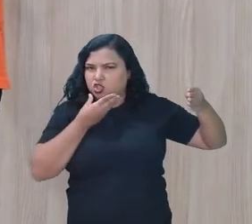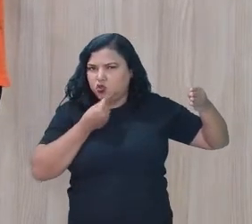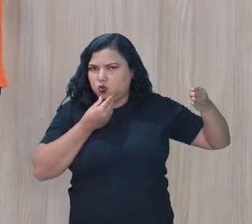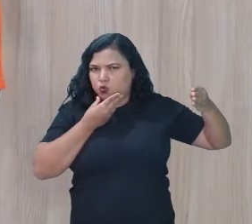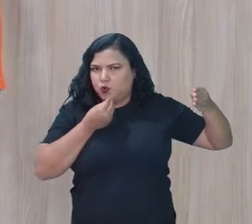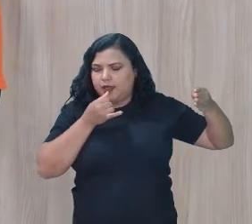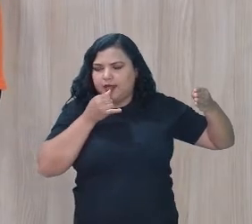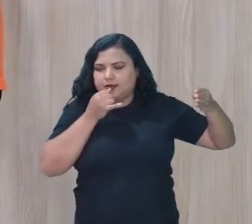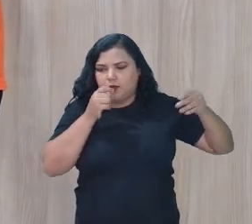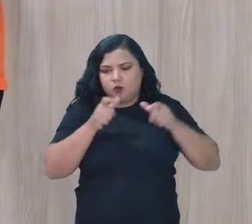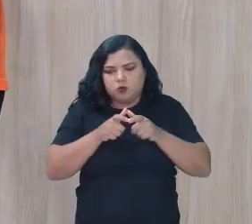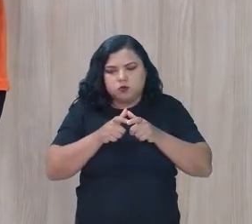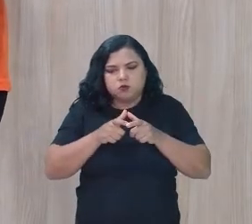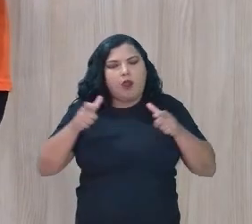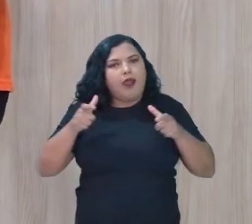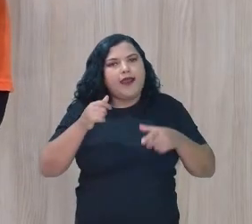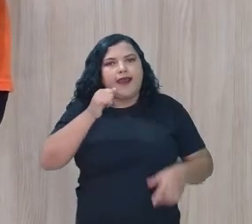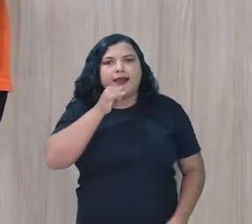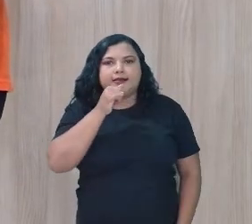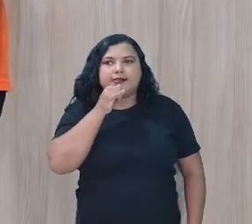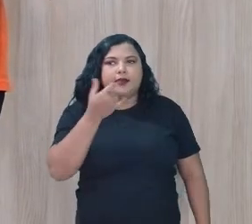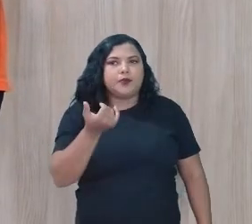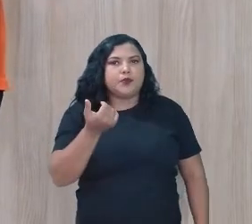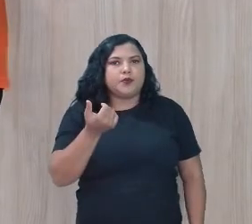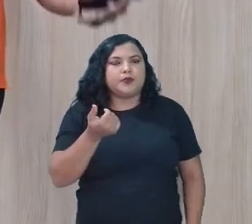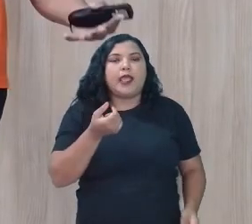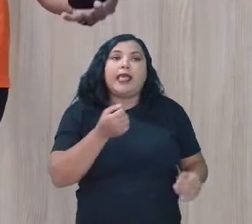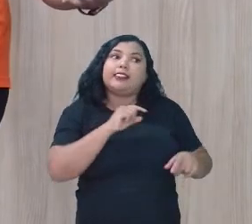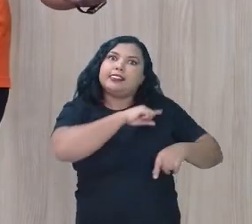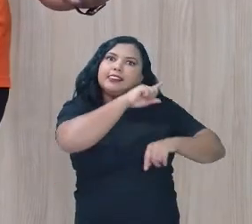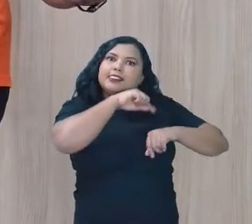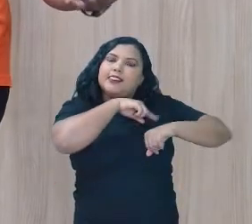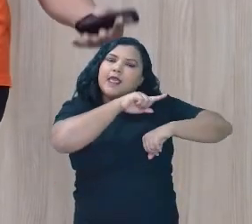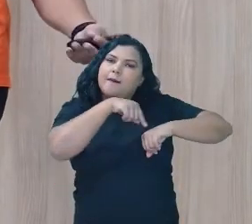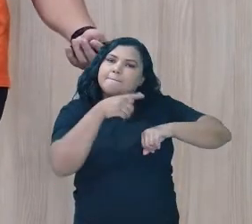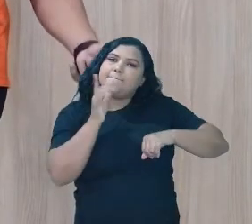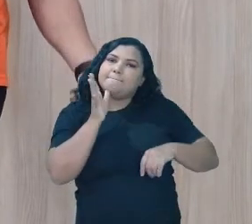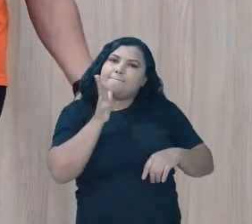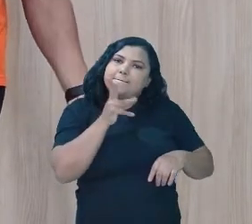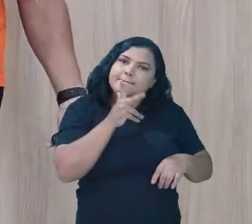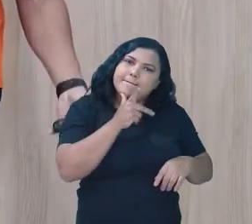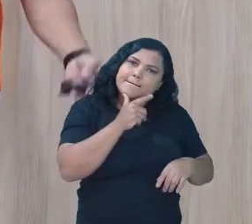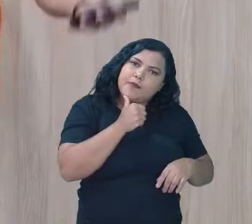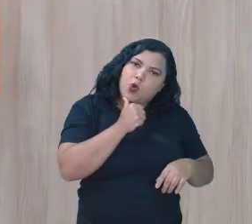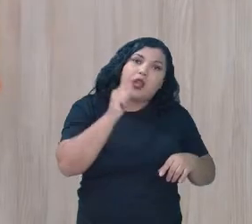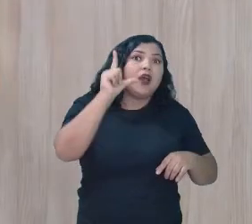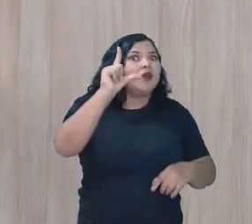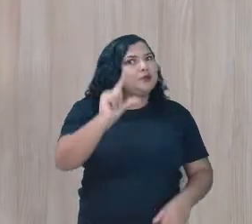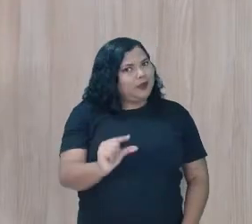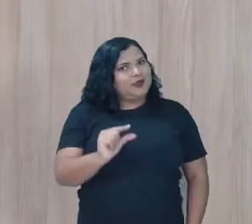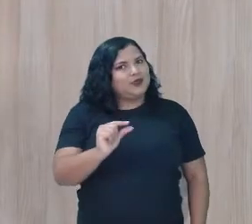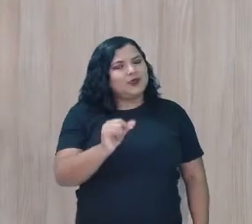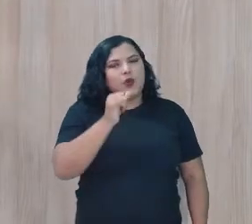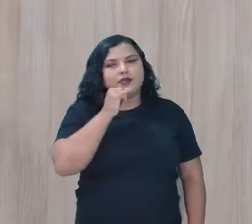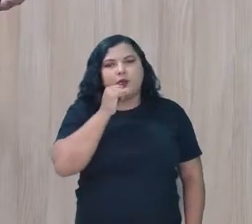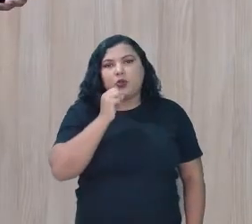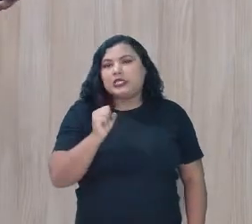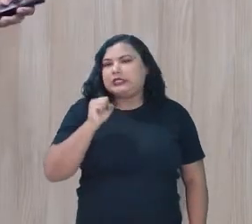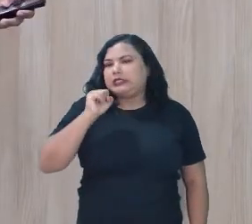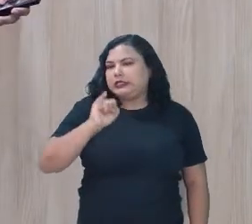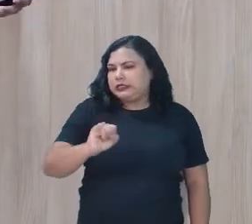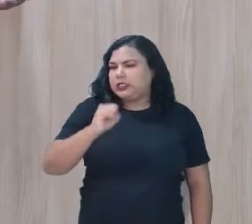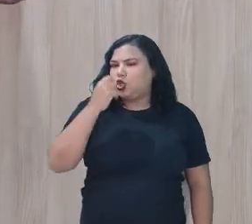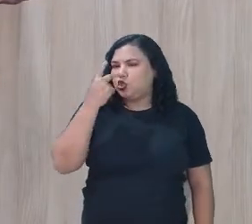fazer esse mesmo muro, eles vão precisar de menos tempo. Então, eu aumento a quantidade de pedreiros,